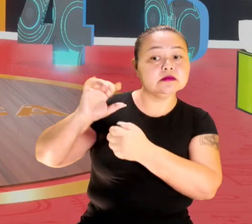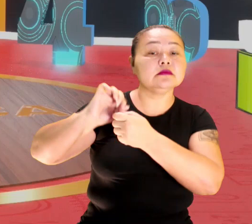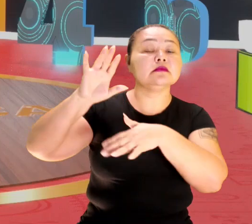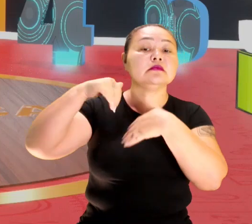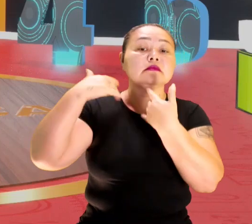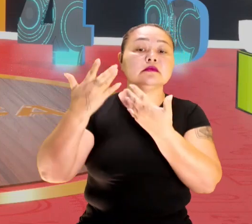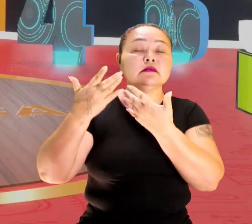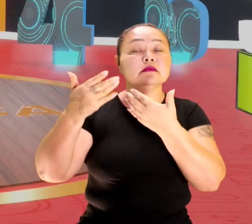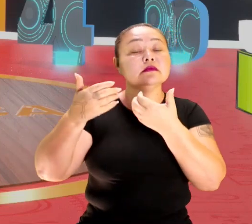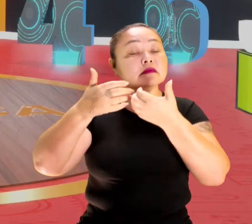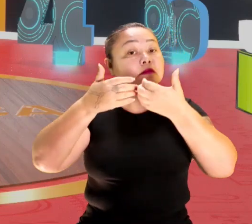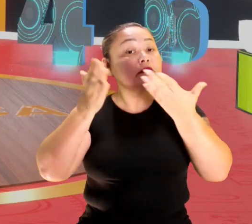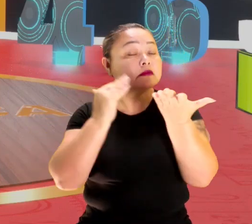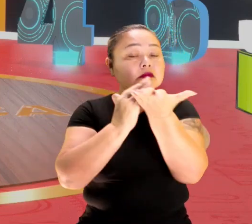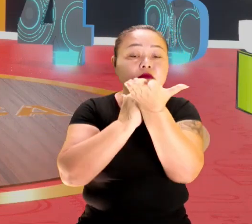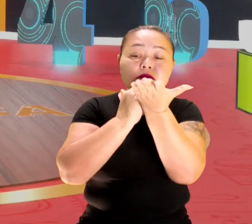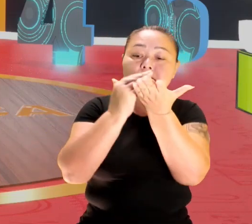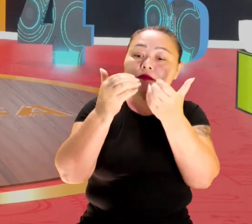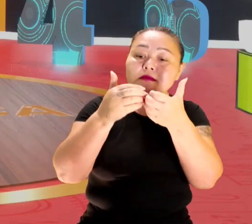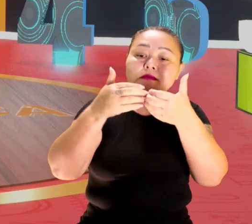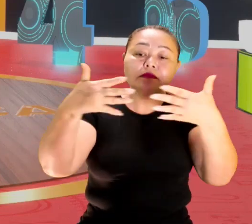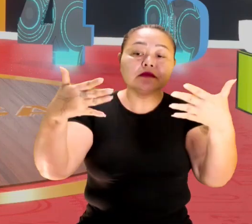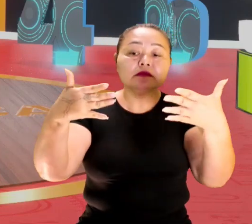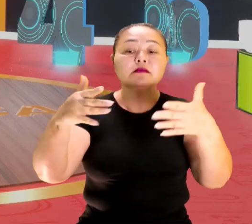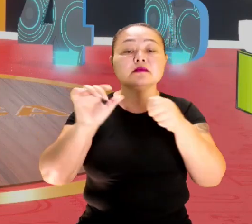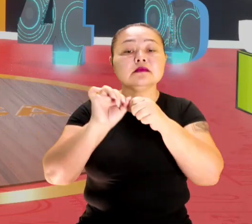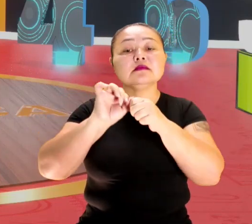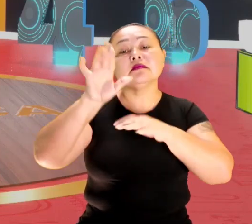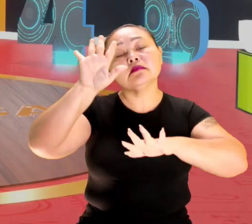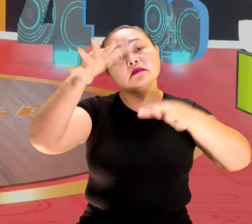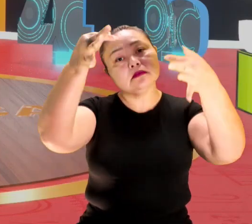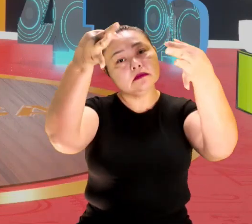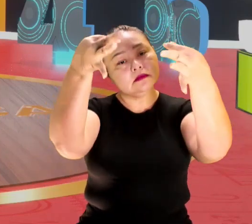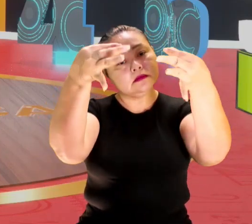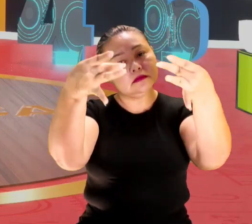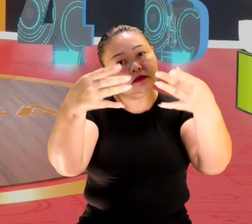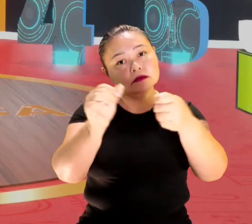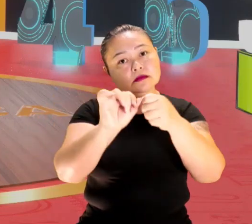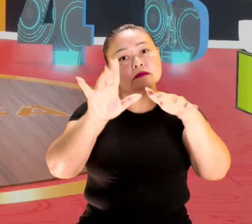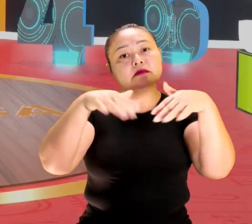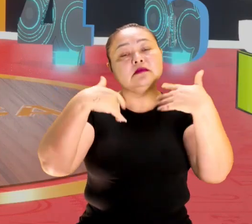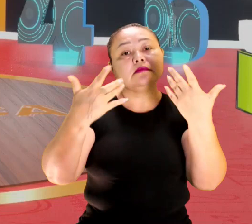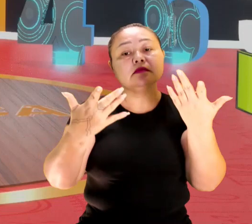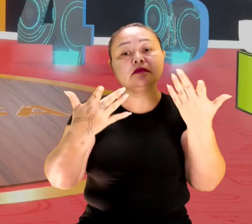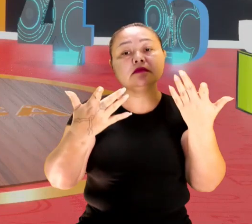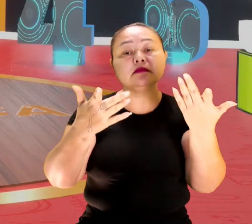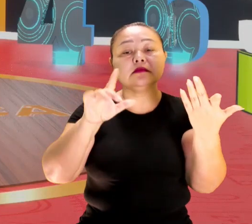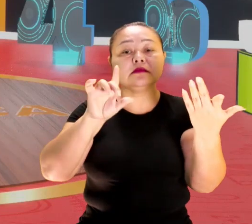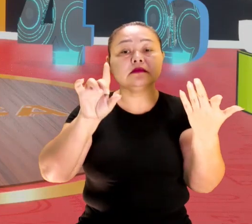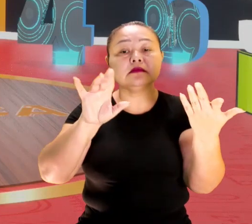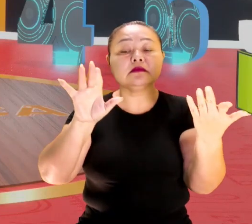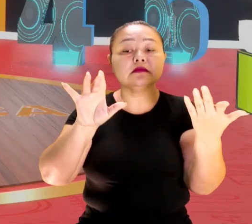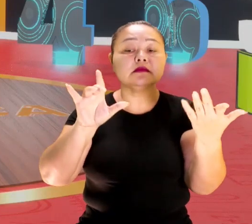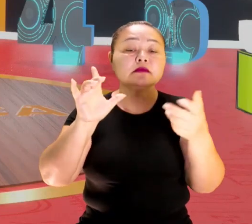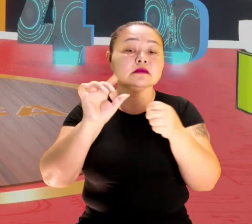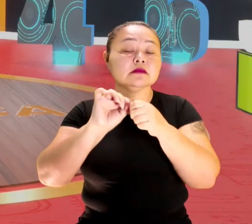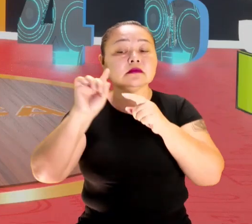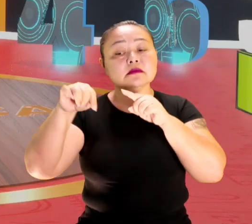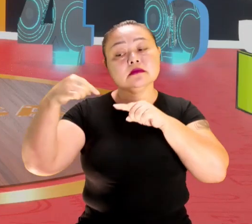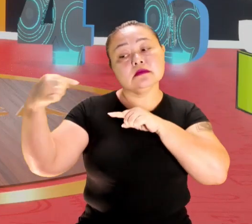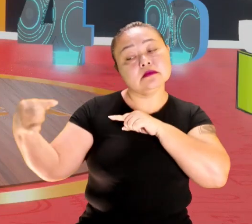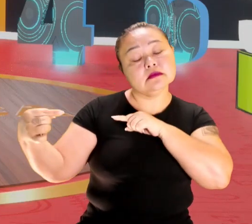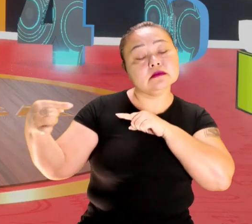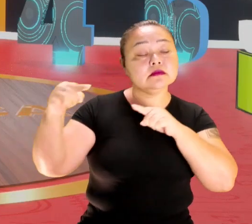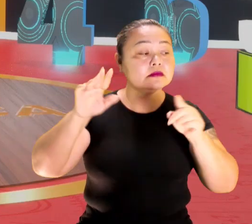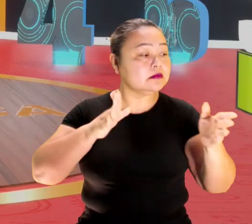a introdução, o raciocínio lógico. E vimos também alguns detalhes de, por exemplo, se não der para ir pelo raciocínio lógico, o que eu faço? Passa para um lado, passa para o